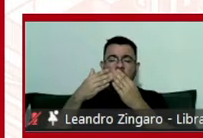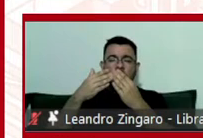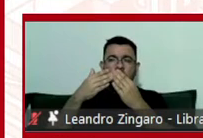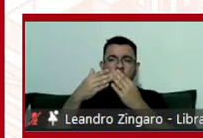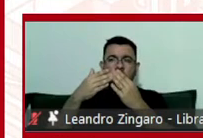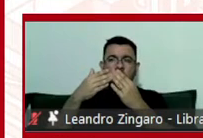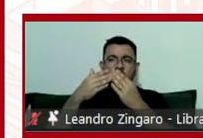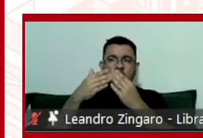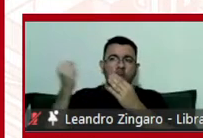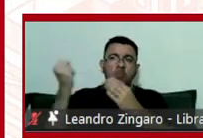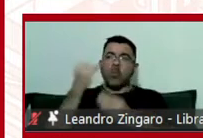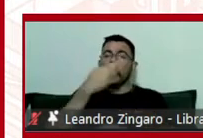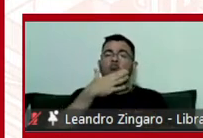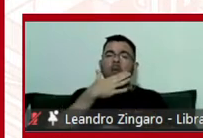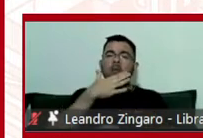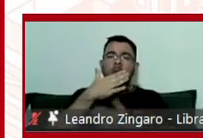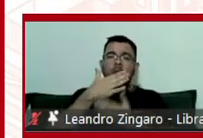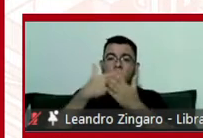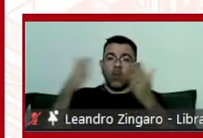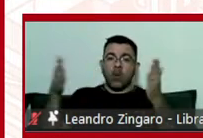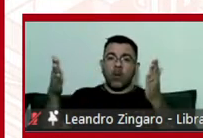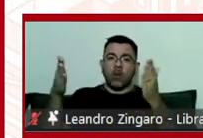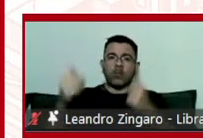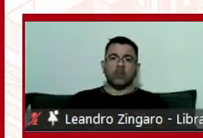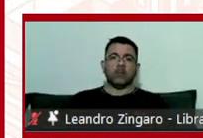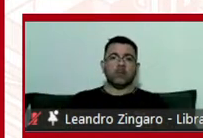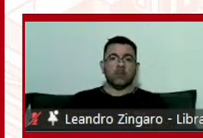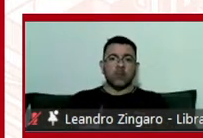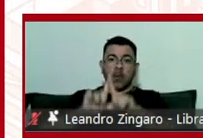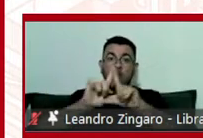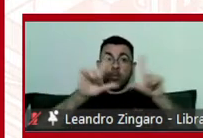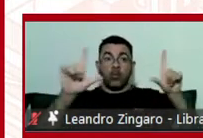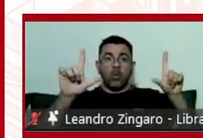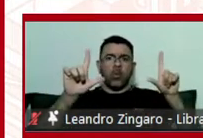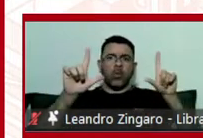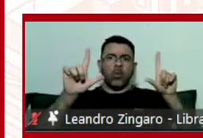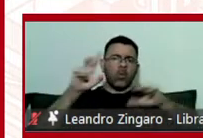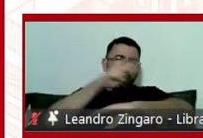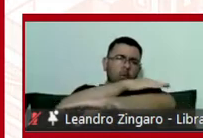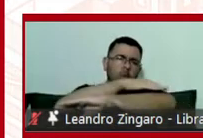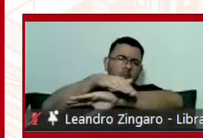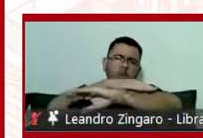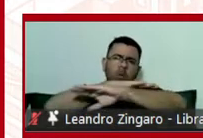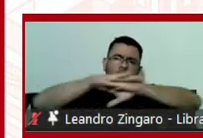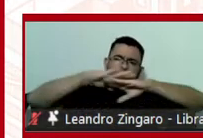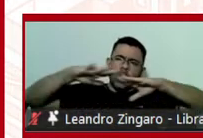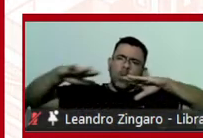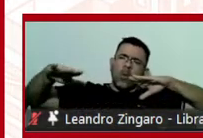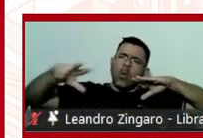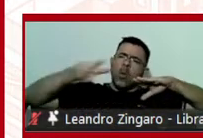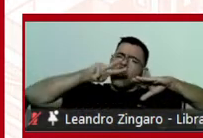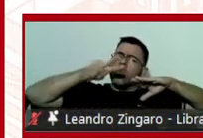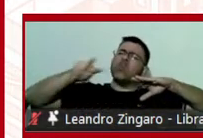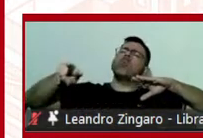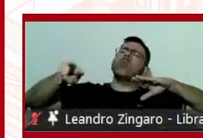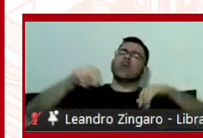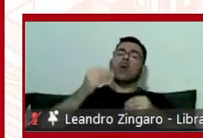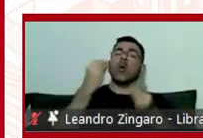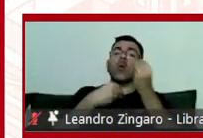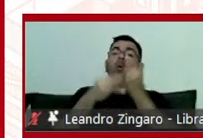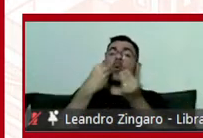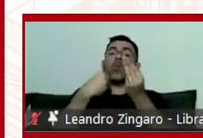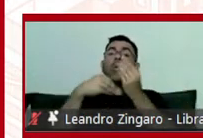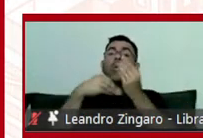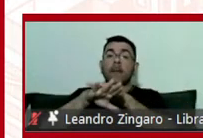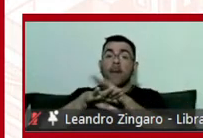um novo sistema de avaliação do pavimento e como é que foi feito isso como foi a